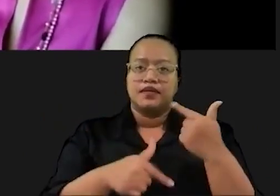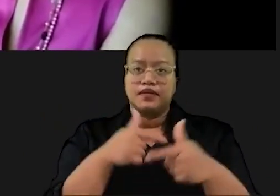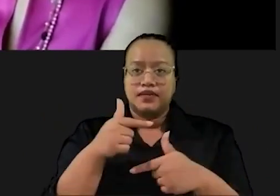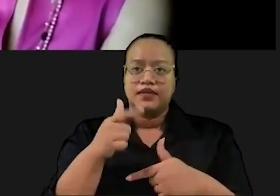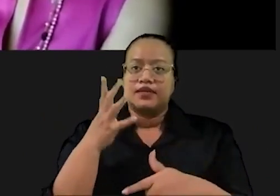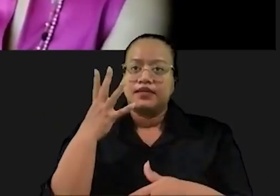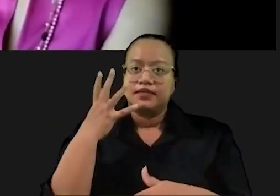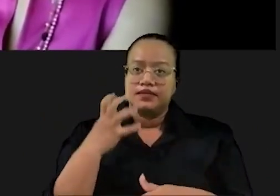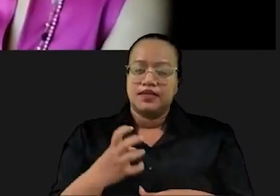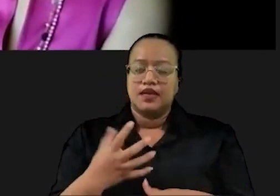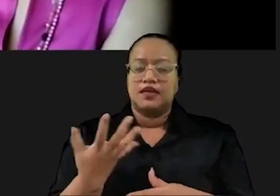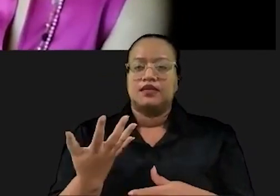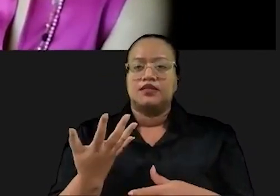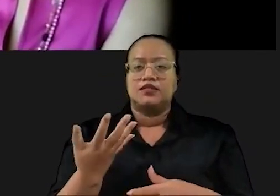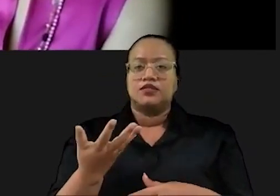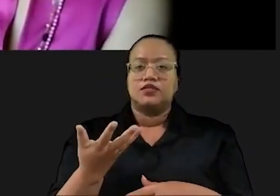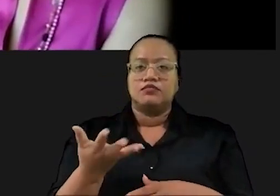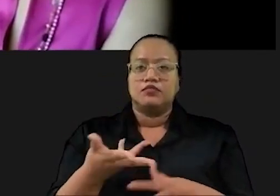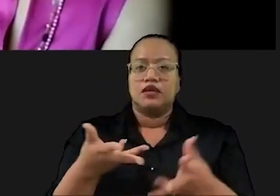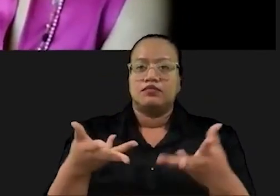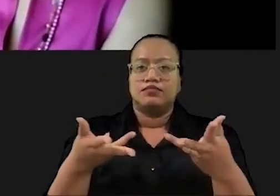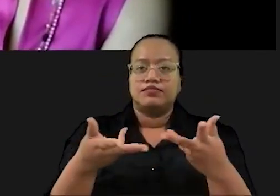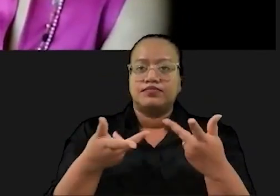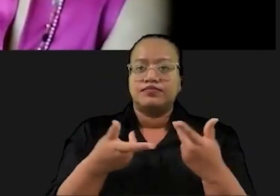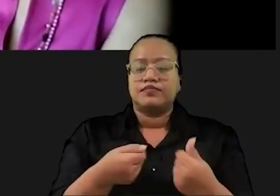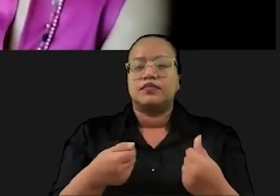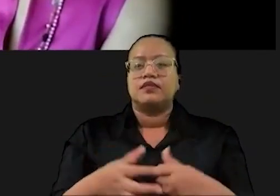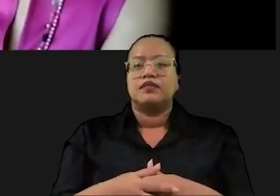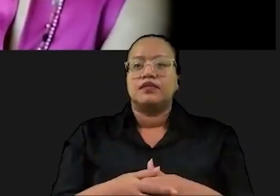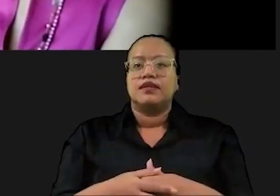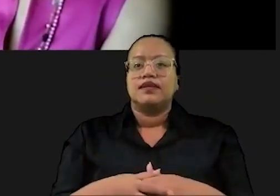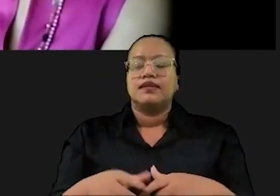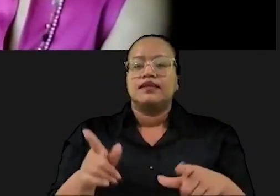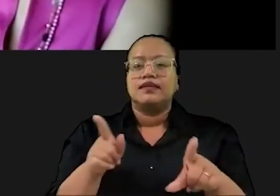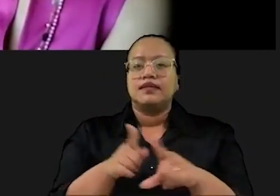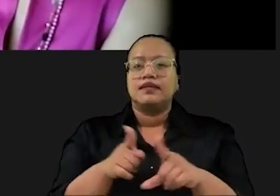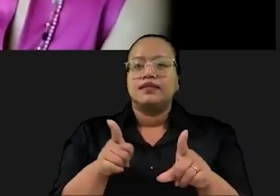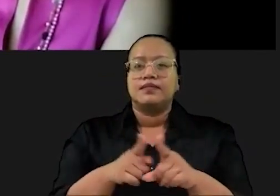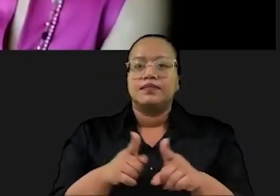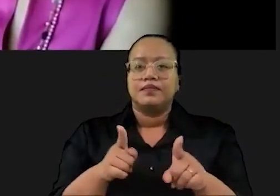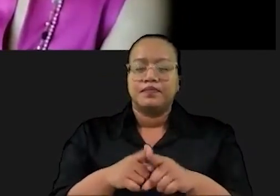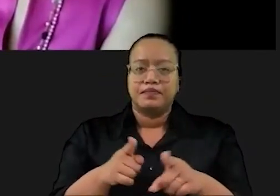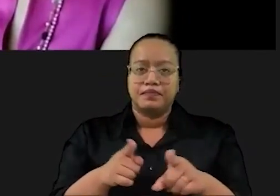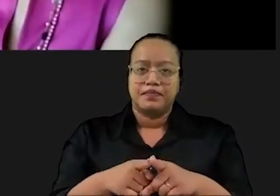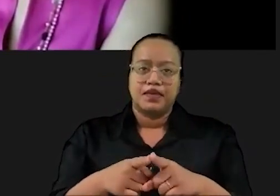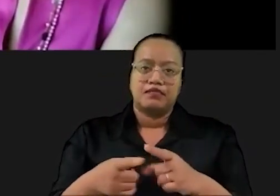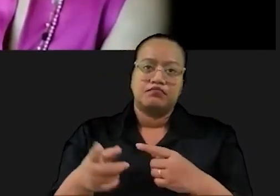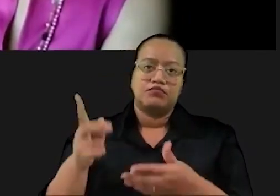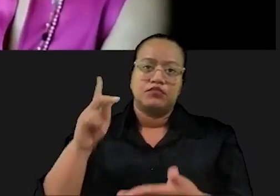e, de alguma forma, com certa legitimidade. Então, toda terça-feira nós nos